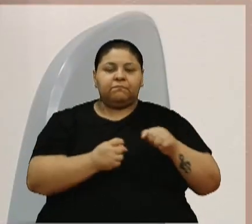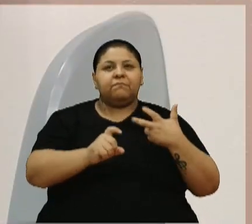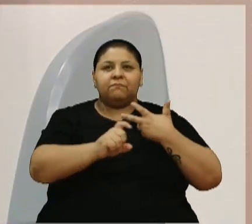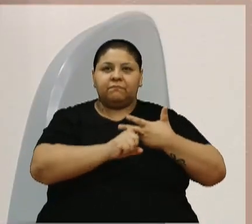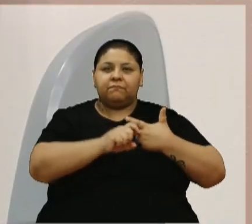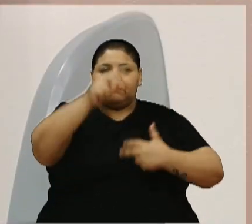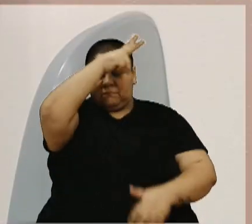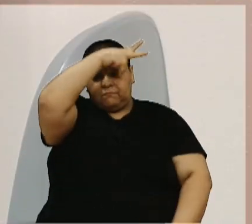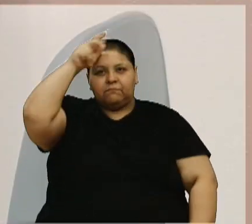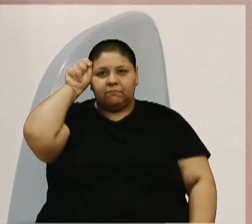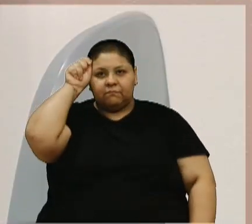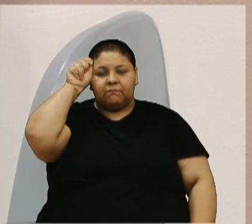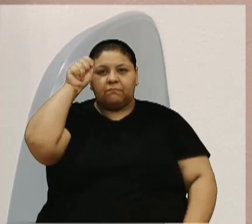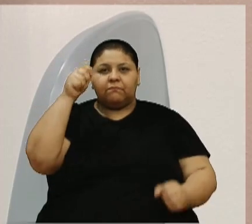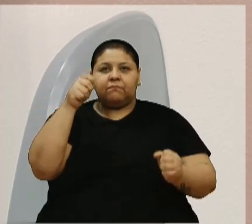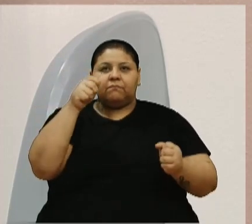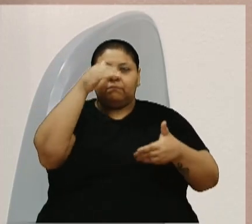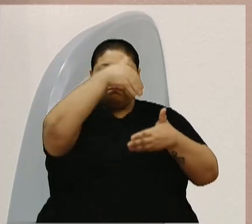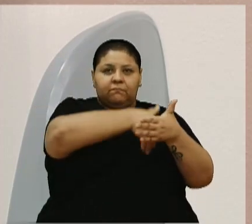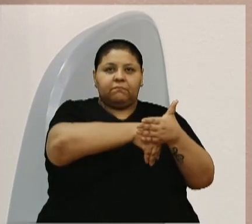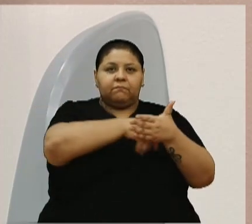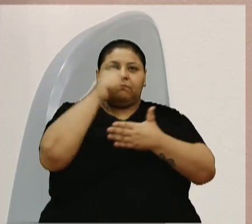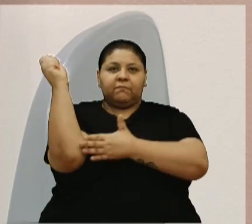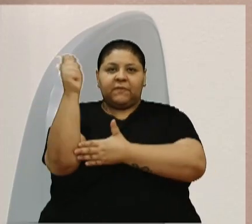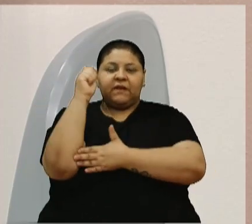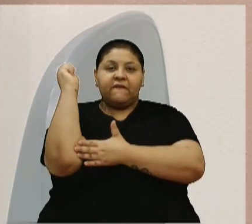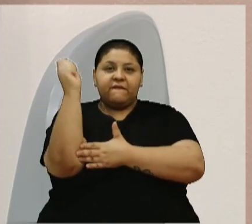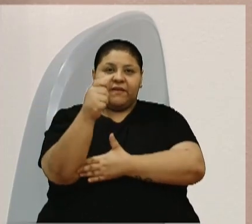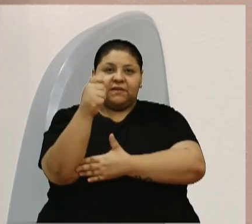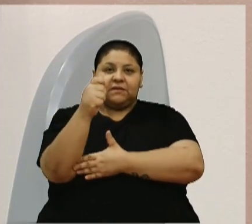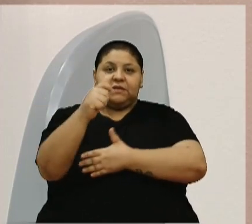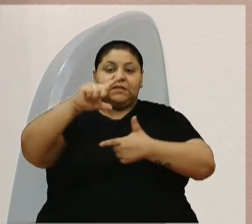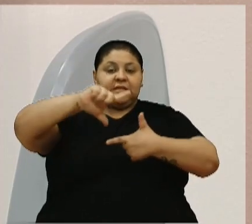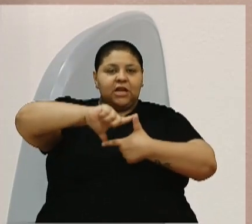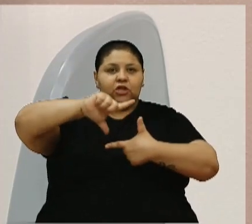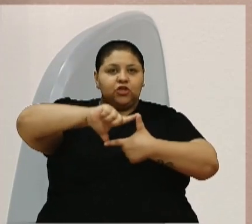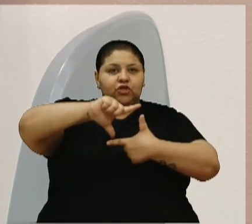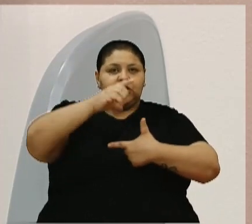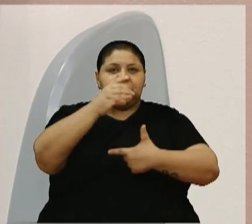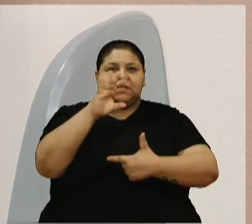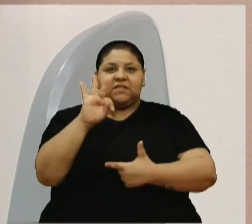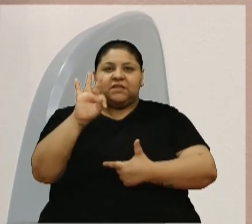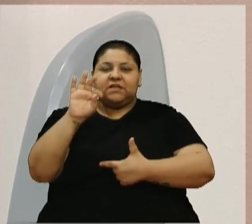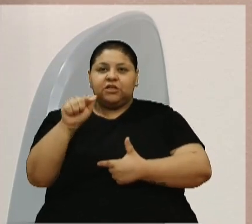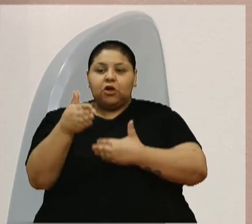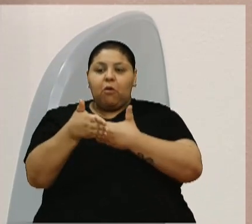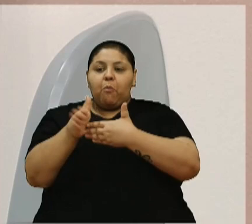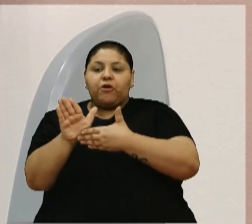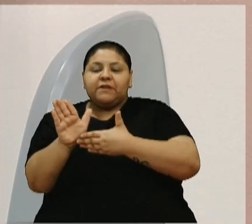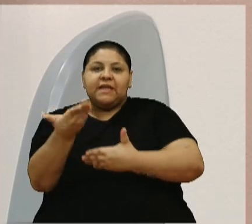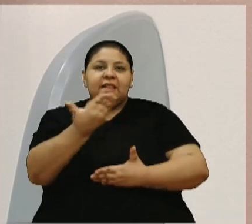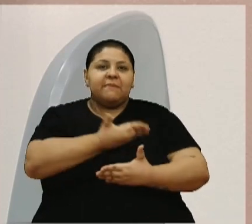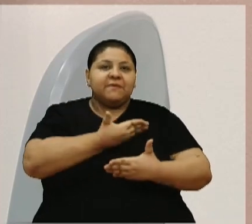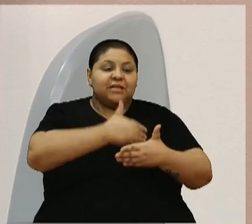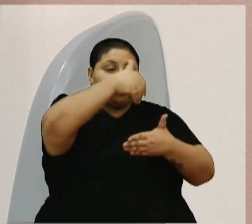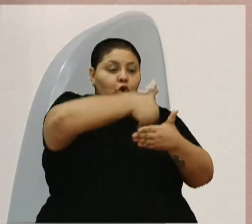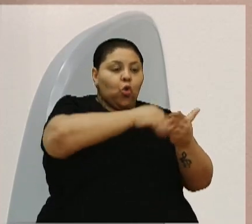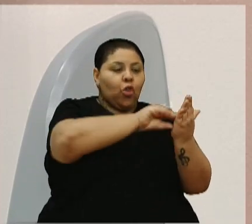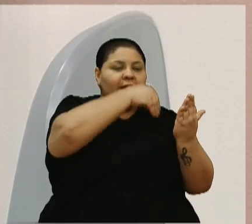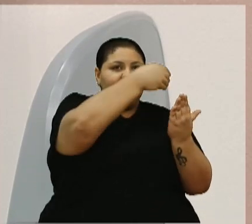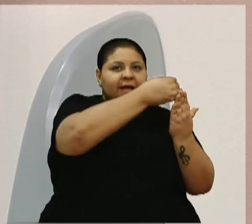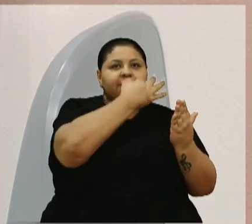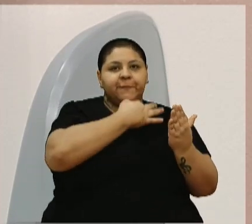Executivo Municipal, que inclui a festa campeira do CTG Porteira da Amizade no calendário oficial de eventos do município de Caxias do Sul.